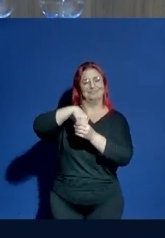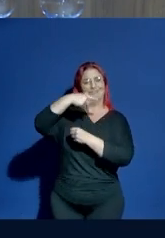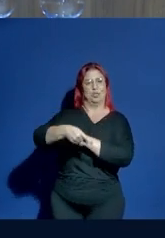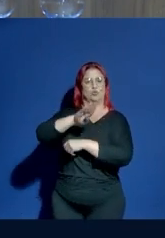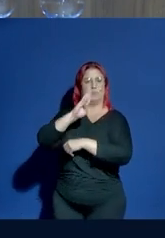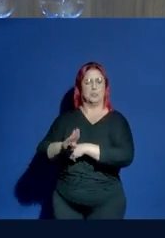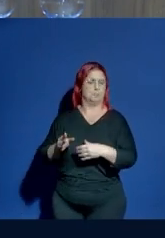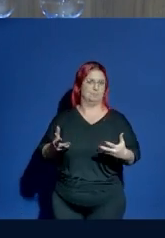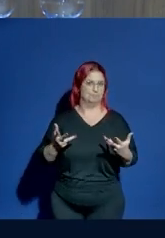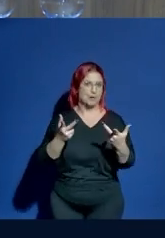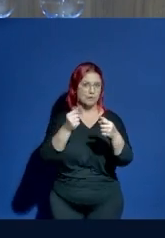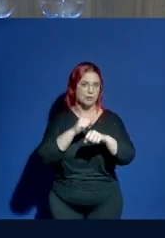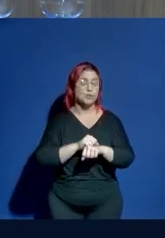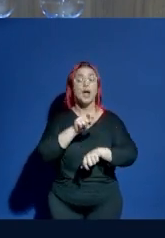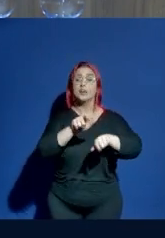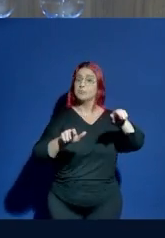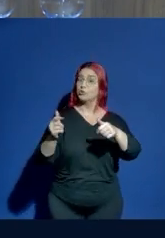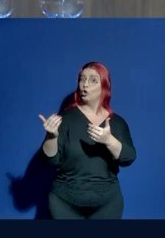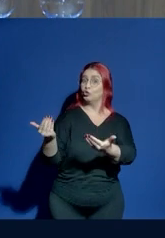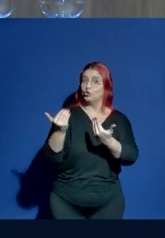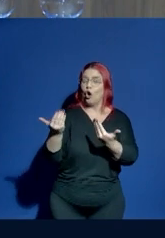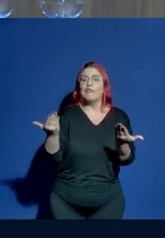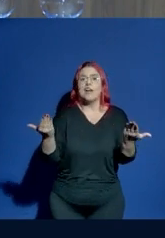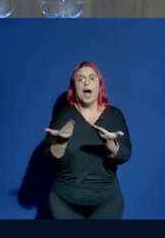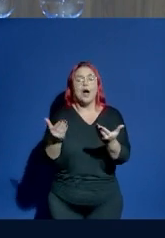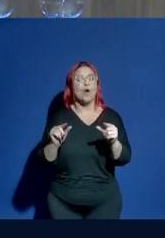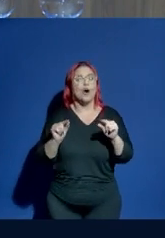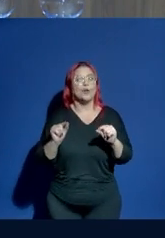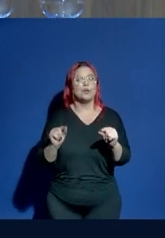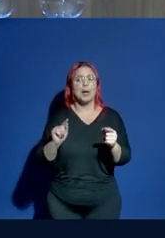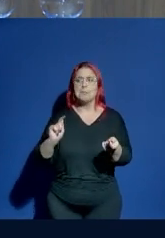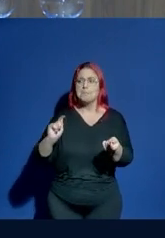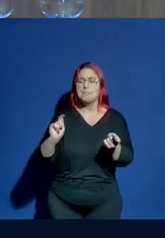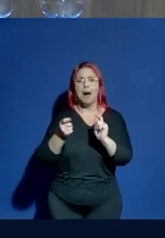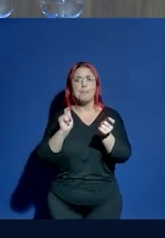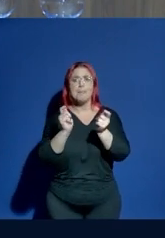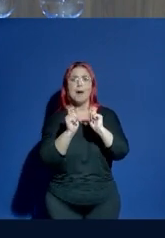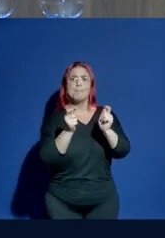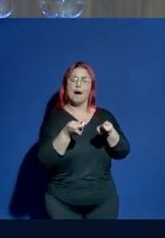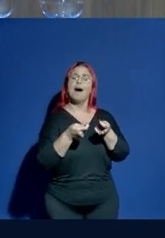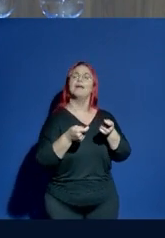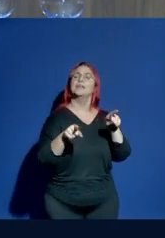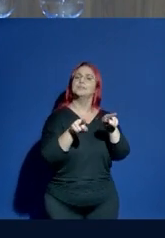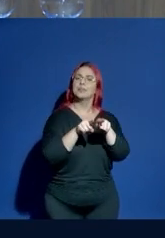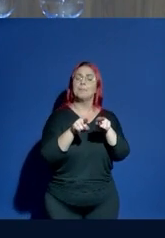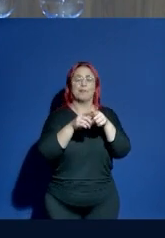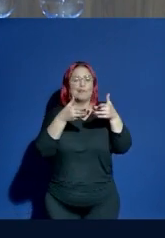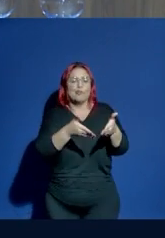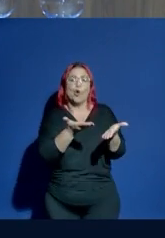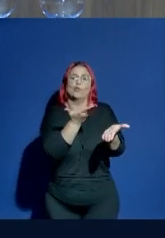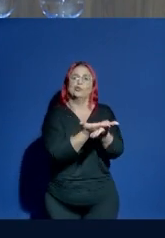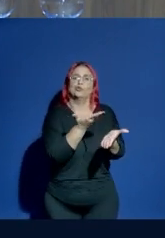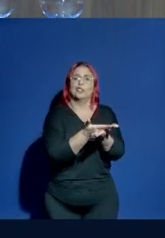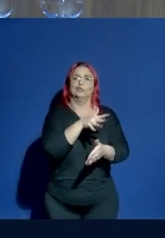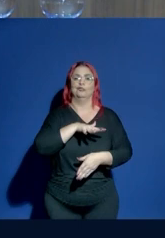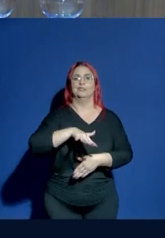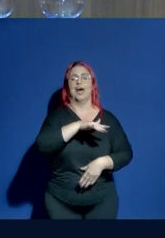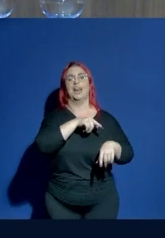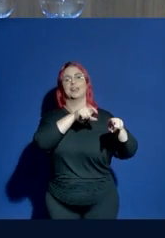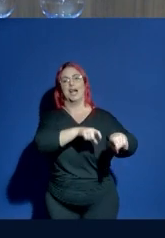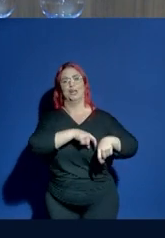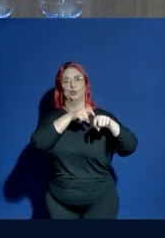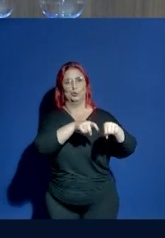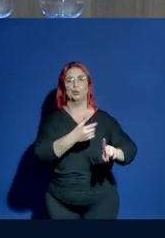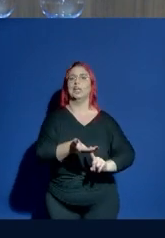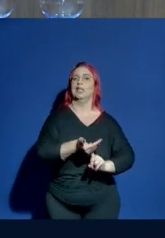incrível, onde os jovens estão virando cada vez mais e botando a sua atenção nessa agricultura cada vez